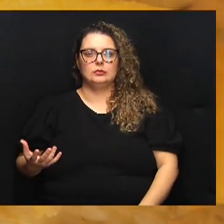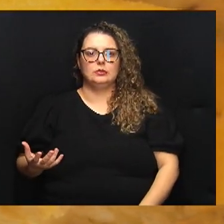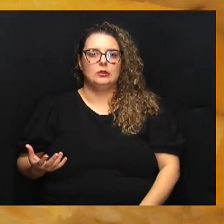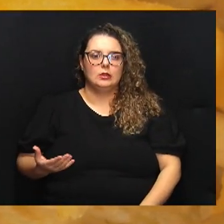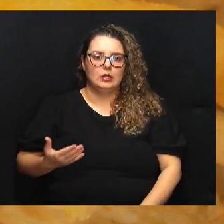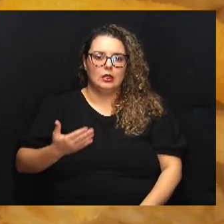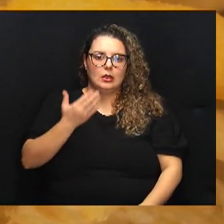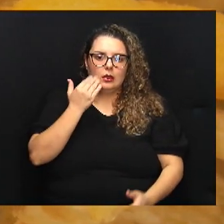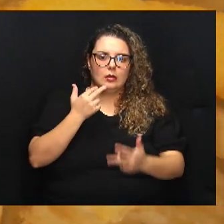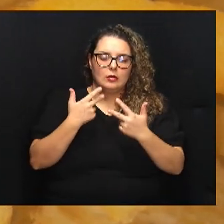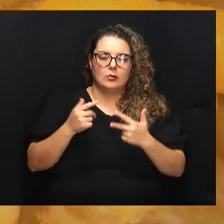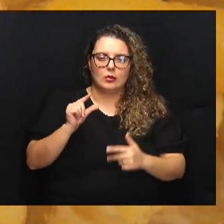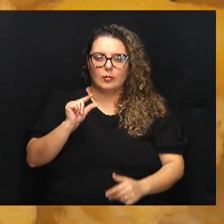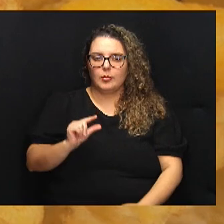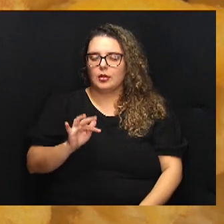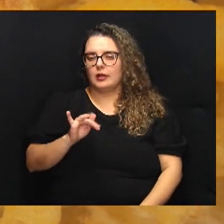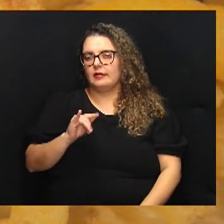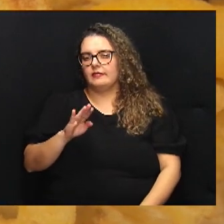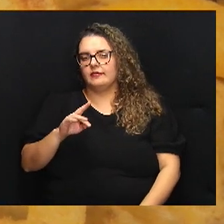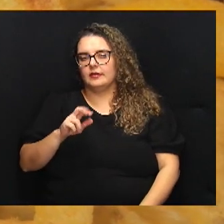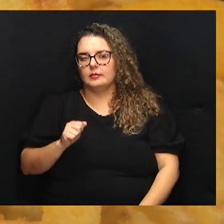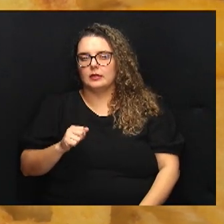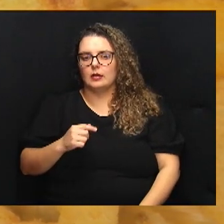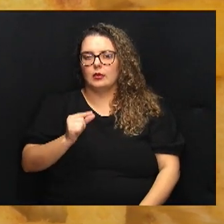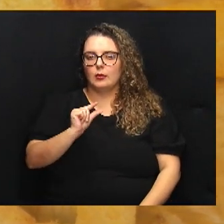comidas com pouca fibra, então pouca verdura e